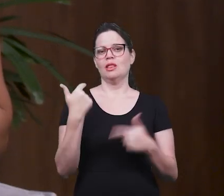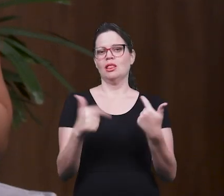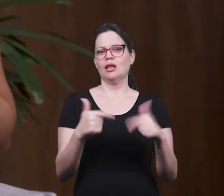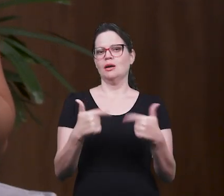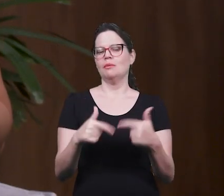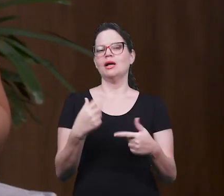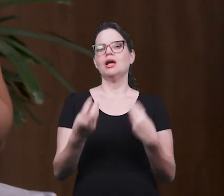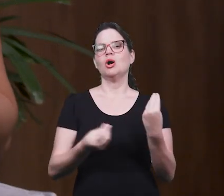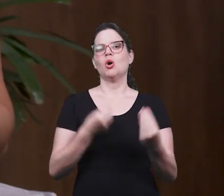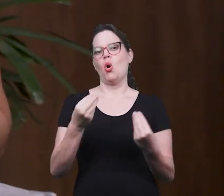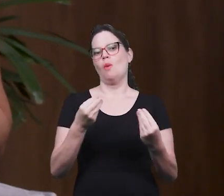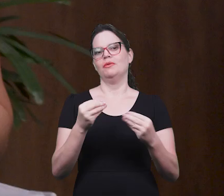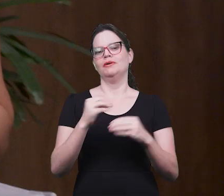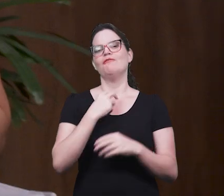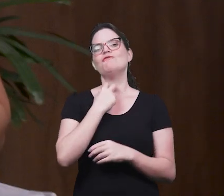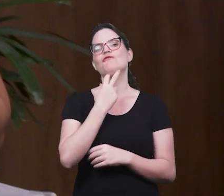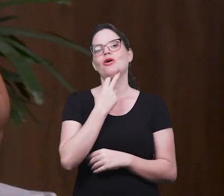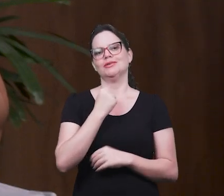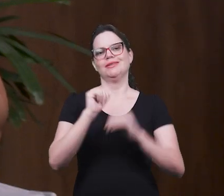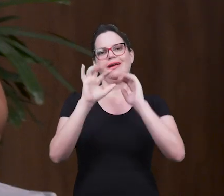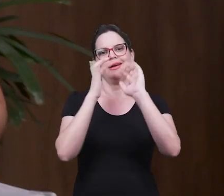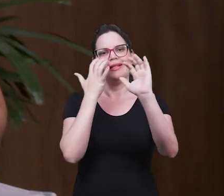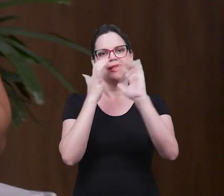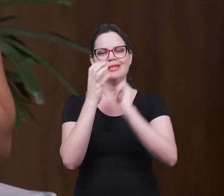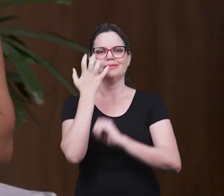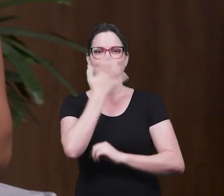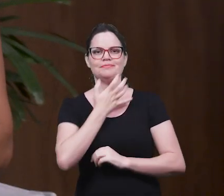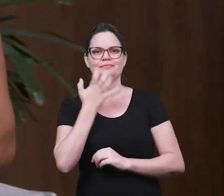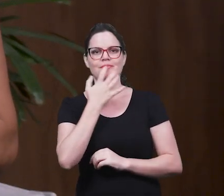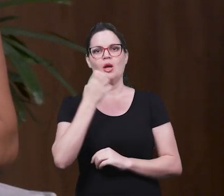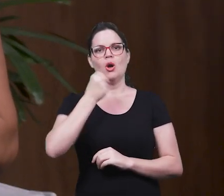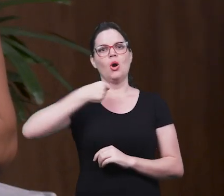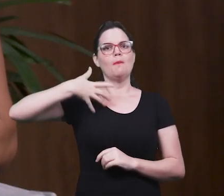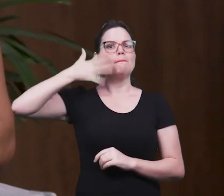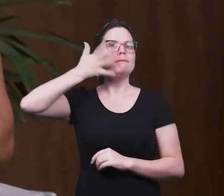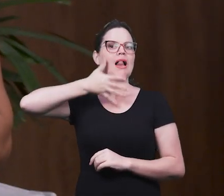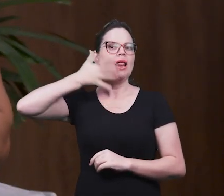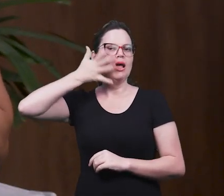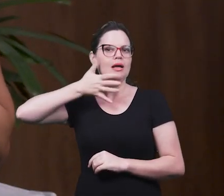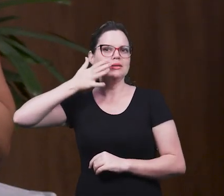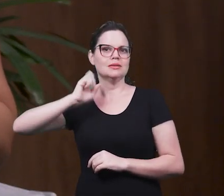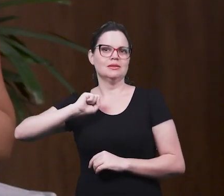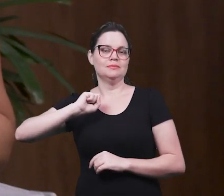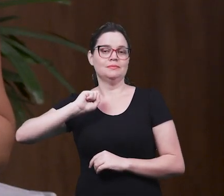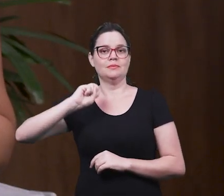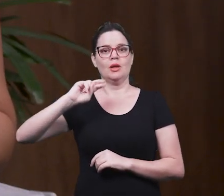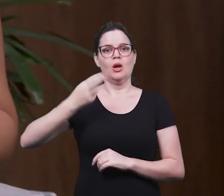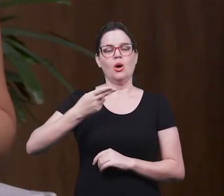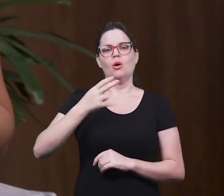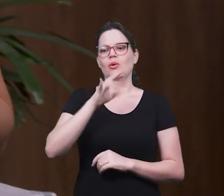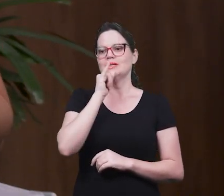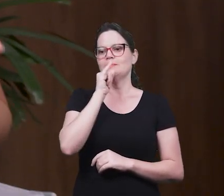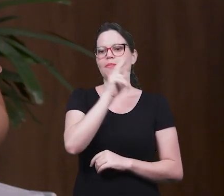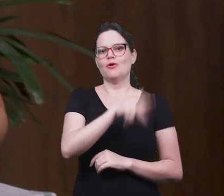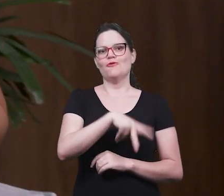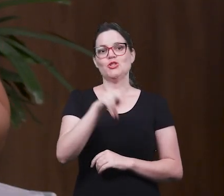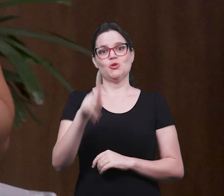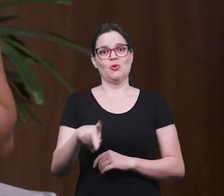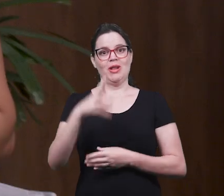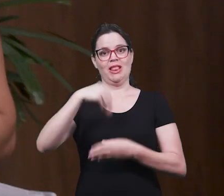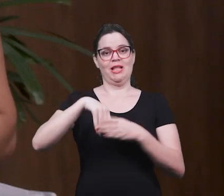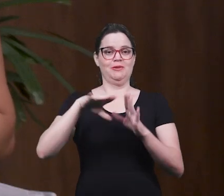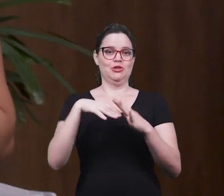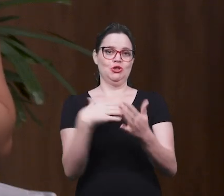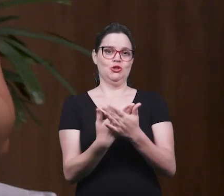Cláudia. Algumas cantam, outras realizam palestras e nós temos aqui muitas mulheres que são educadoras, trabalham em escolas